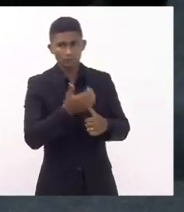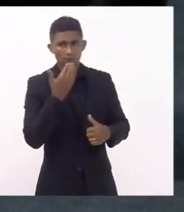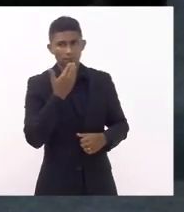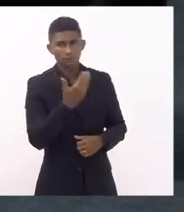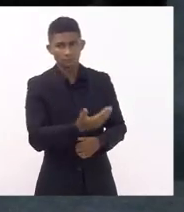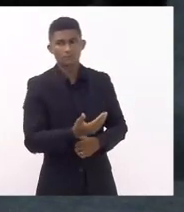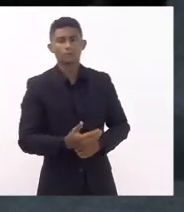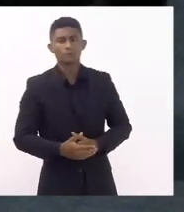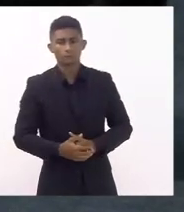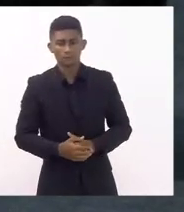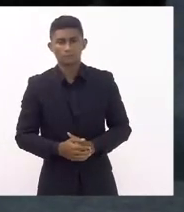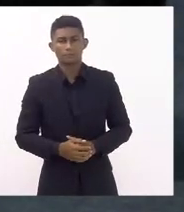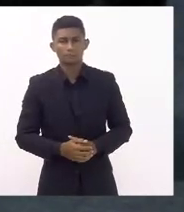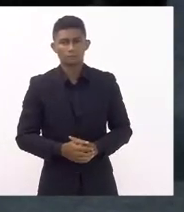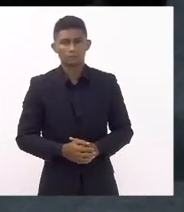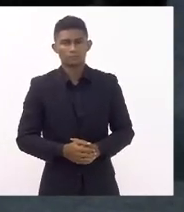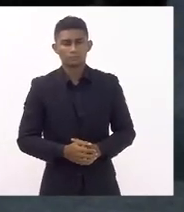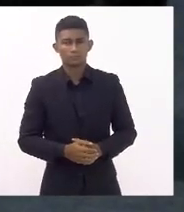redação.